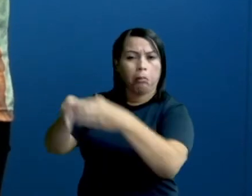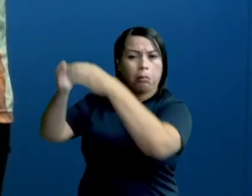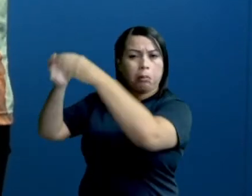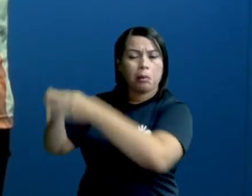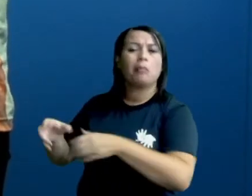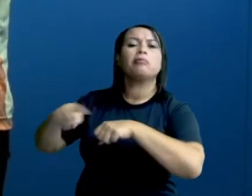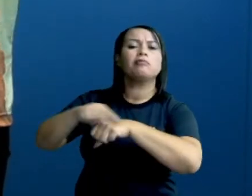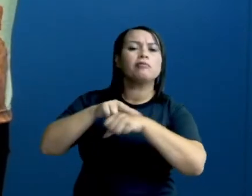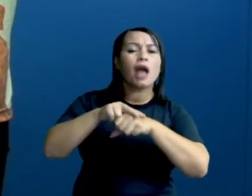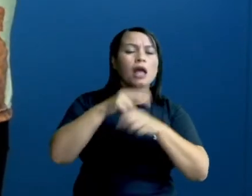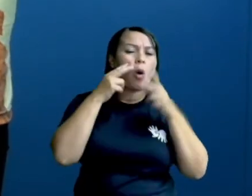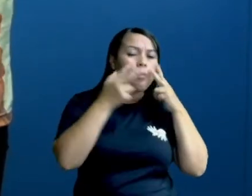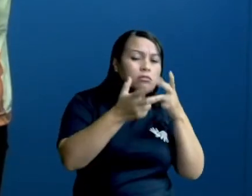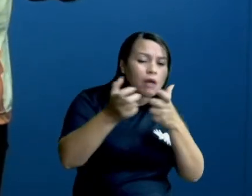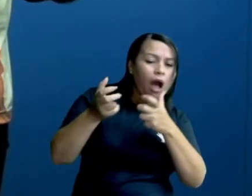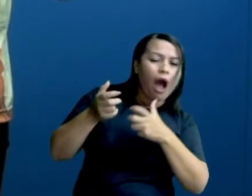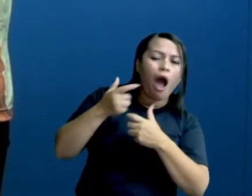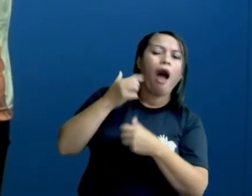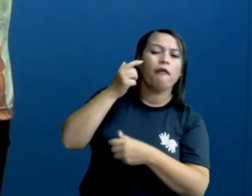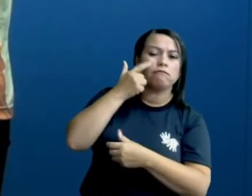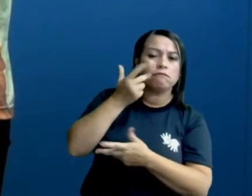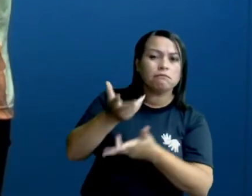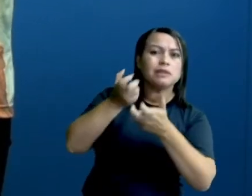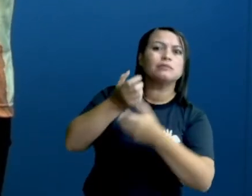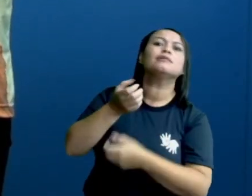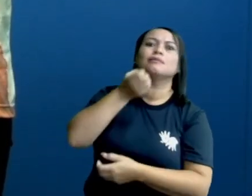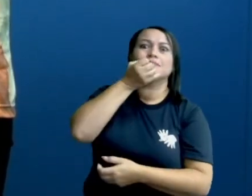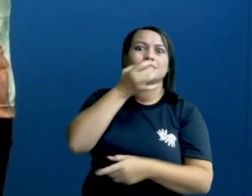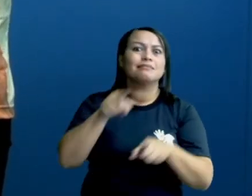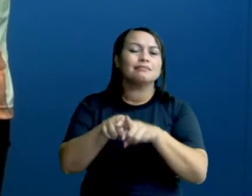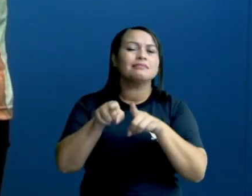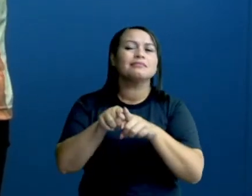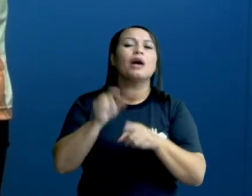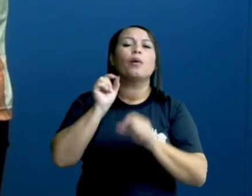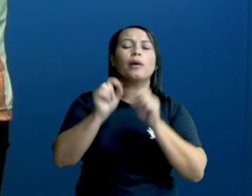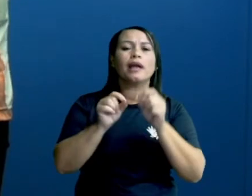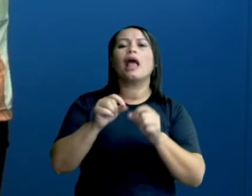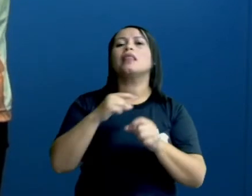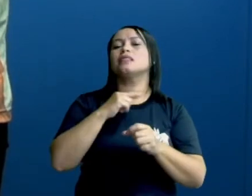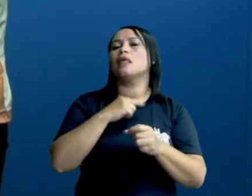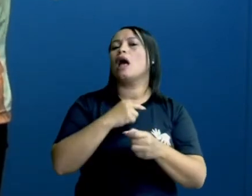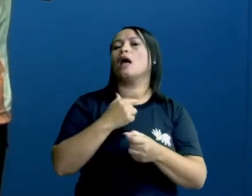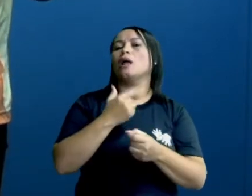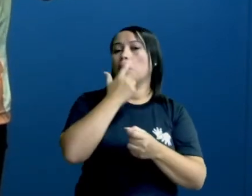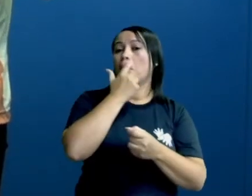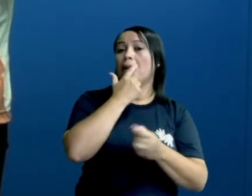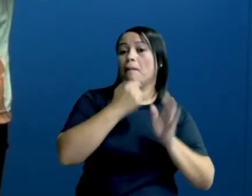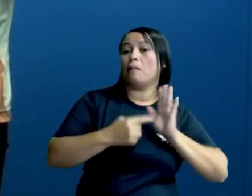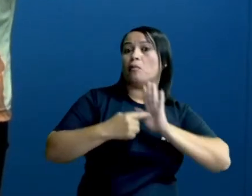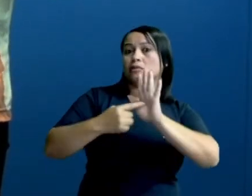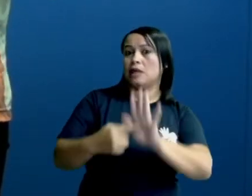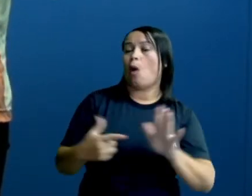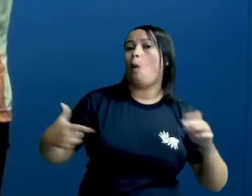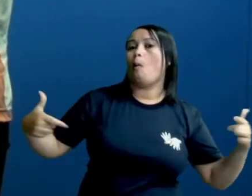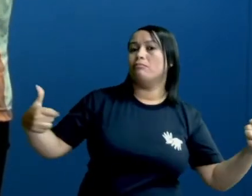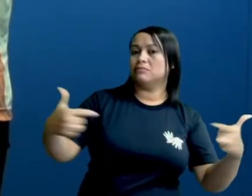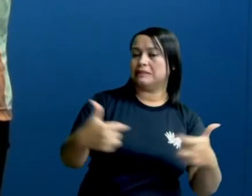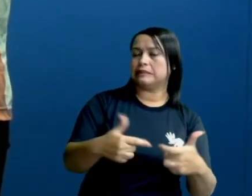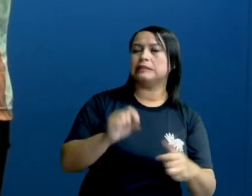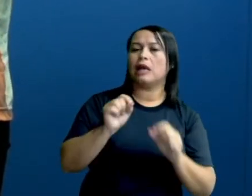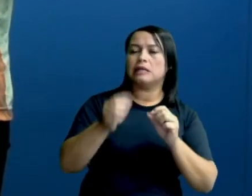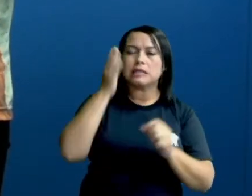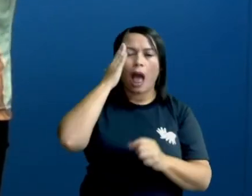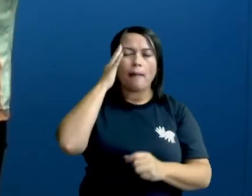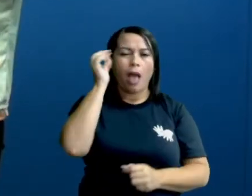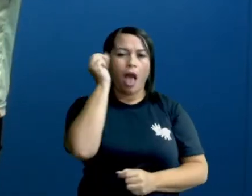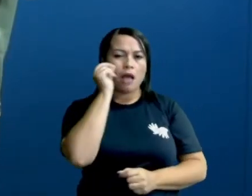ele utiliza esse terreno a favor, né, de quem está guerrilhando ali, dos lusos brasileiros, né? Além de analisar